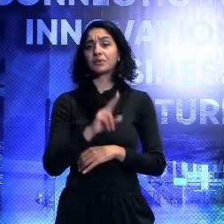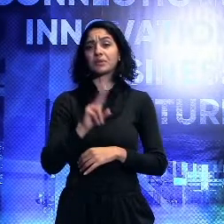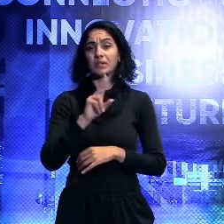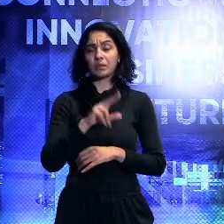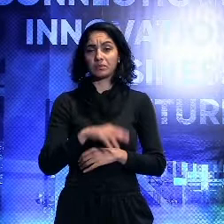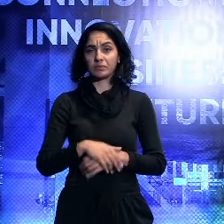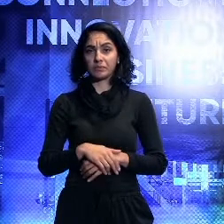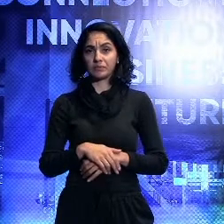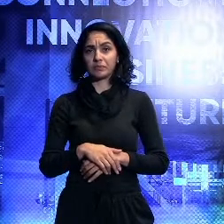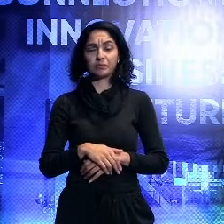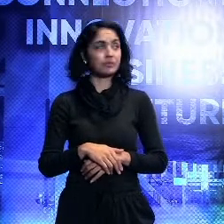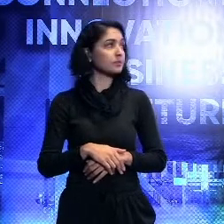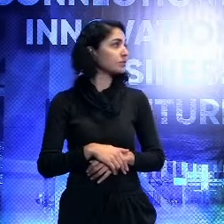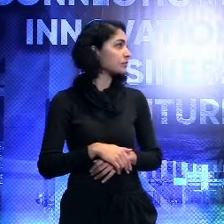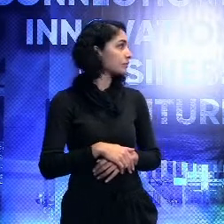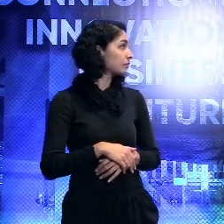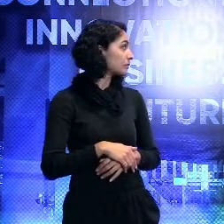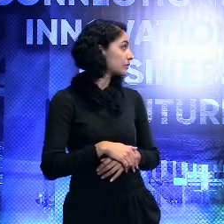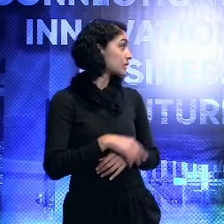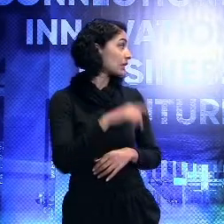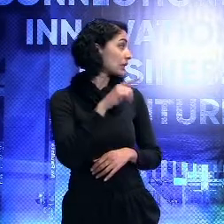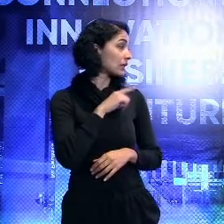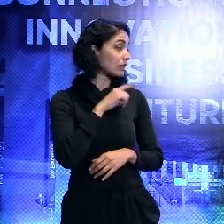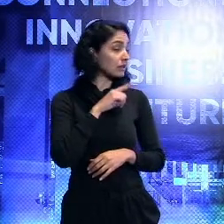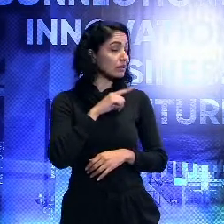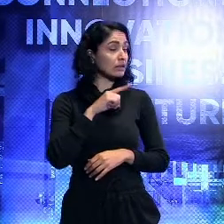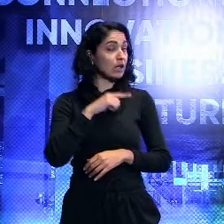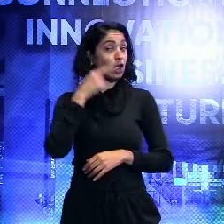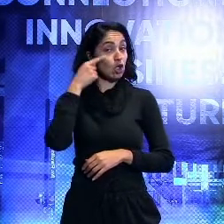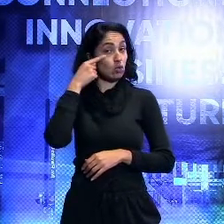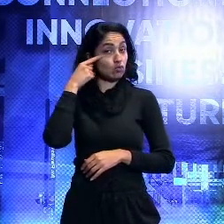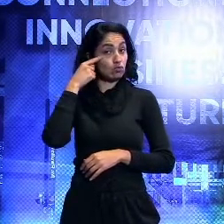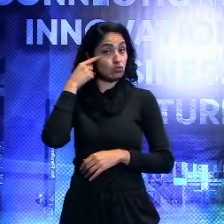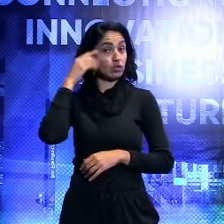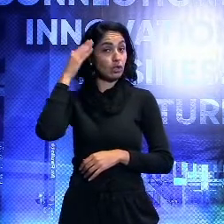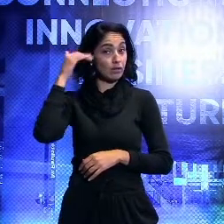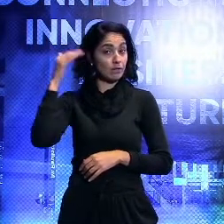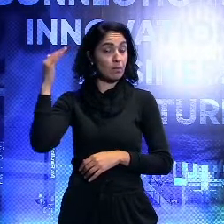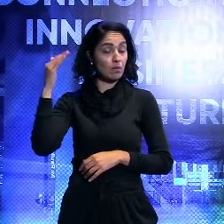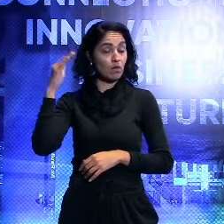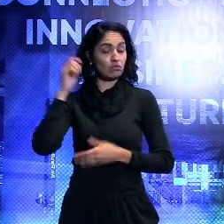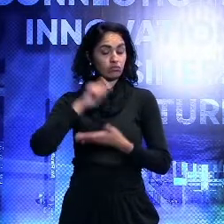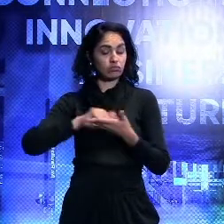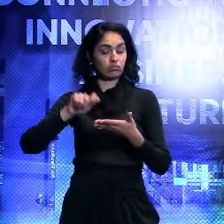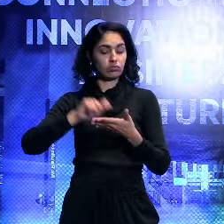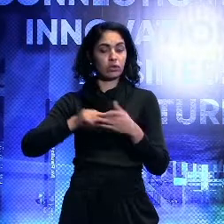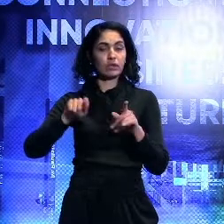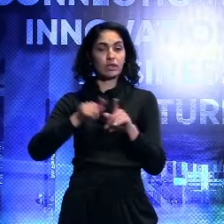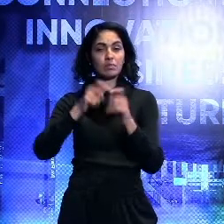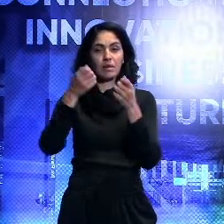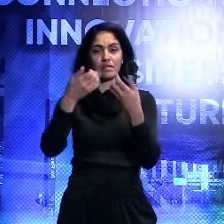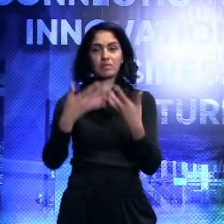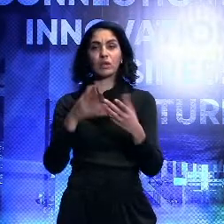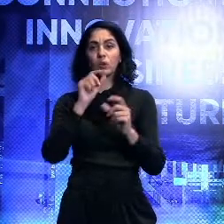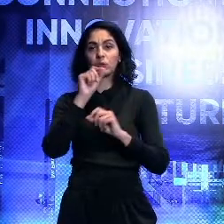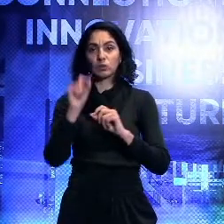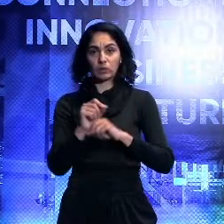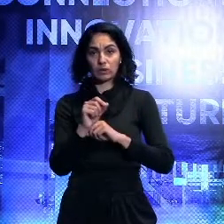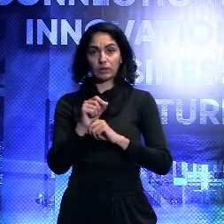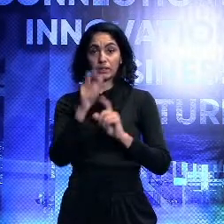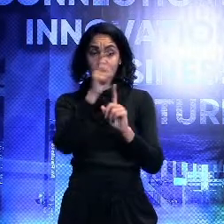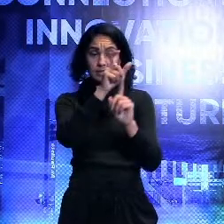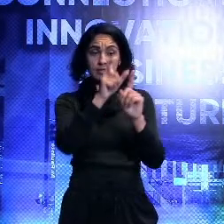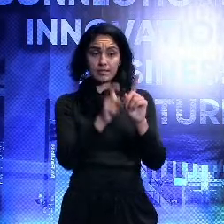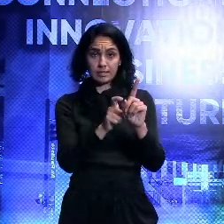Aqui está cortando o nome do autor, mas tem um chinês muito inteligente ali, o Lu, que ele diz o seguinte, que a questão das personas, né,